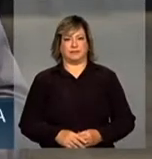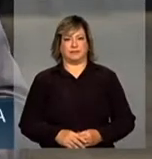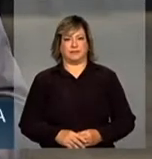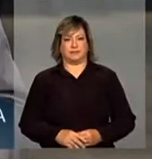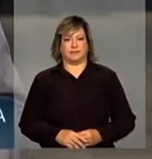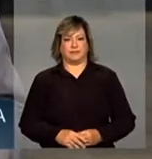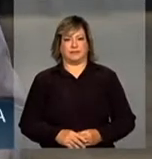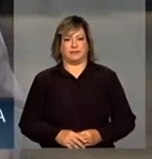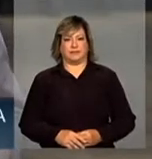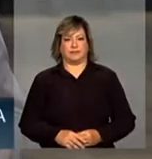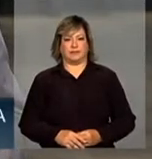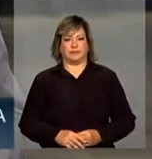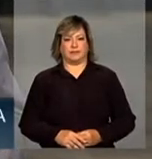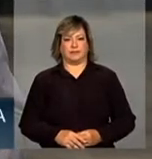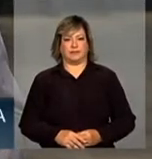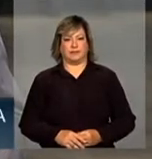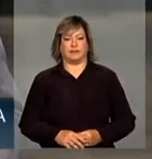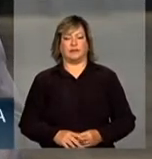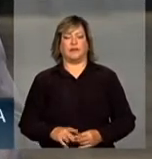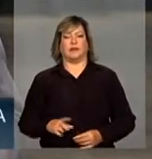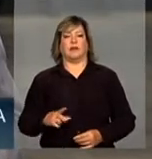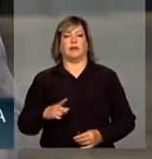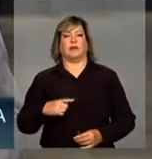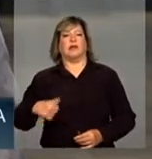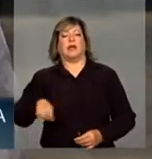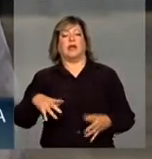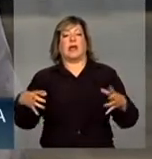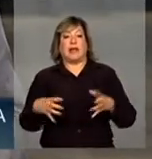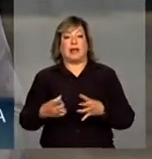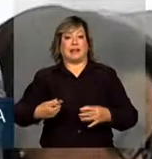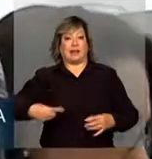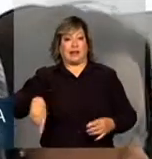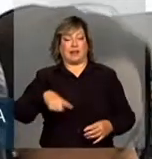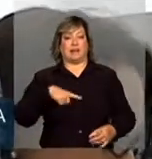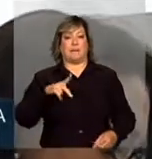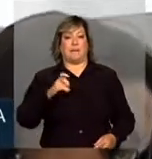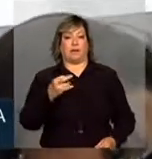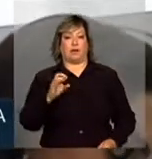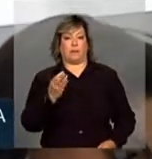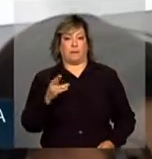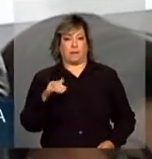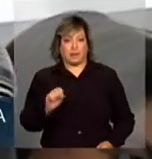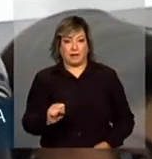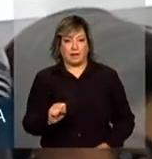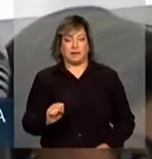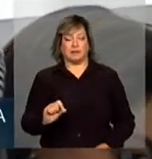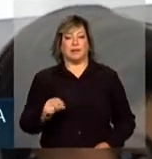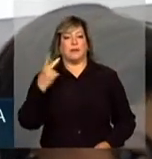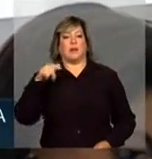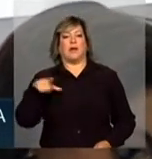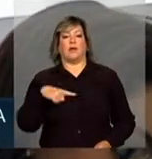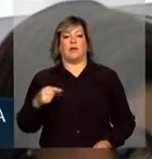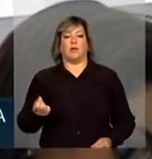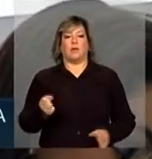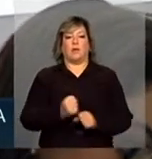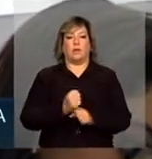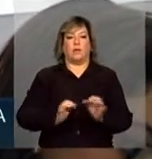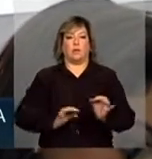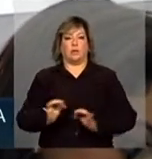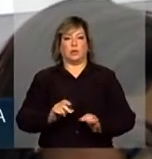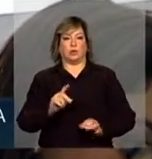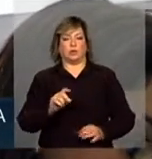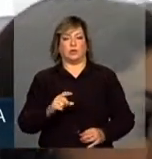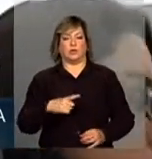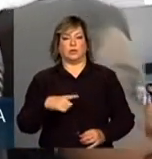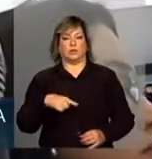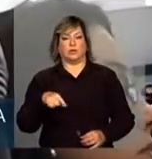O senhor citou o nome de algumas empresas aí que fizeram pedido, é isso? Uhum. Entre elas está a Petrobras. Sim. Mas é para construção de tupi novo ou ela vai pegar algum tupi